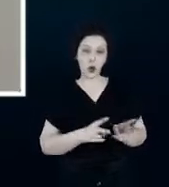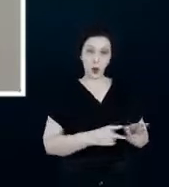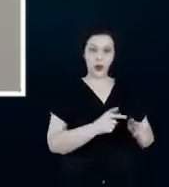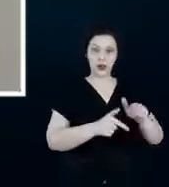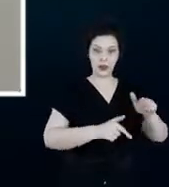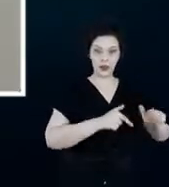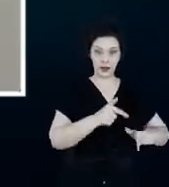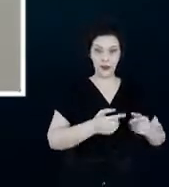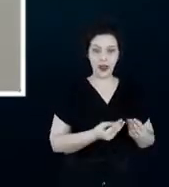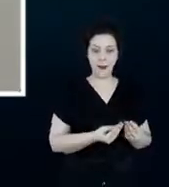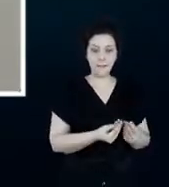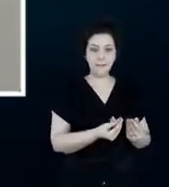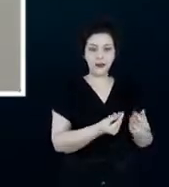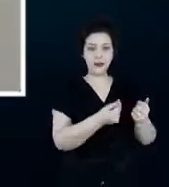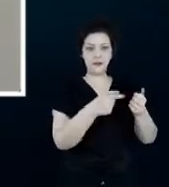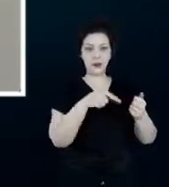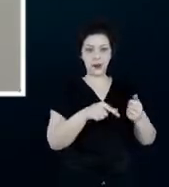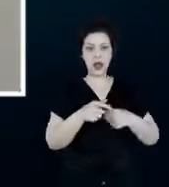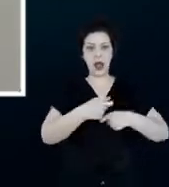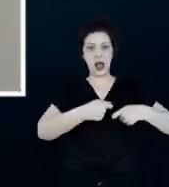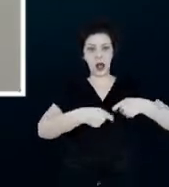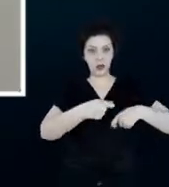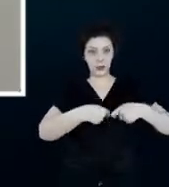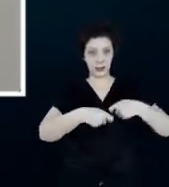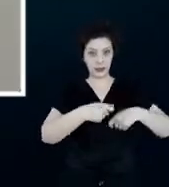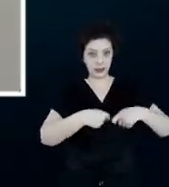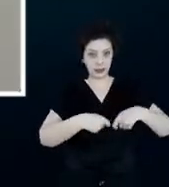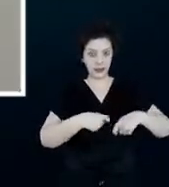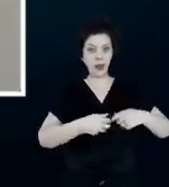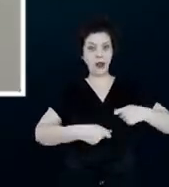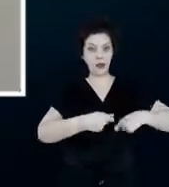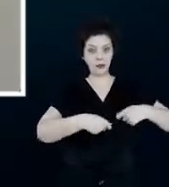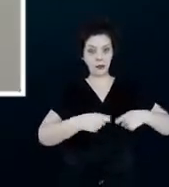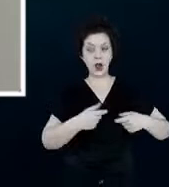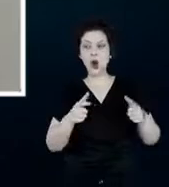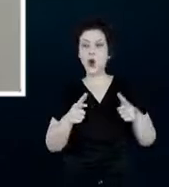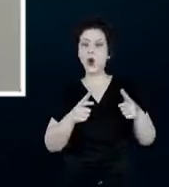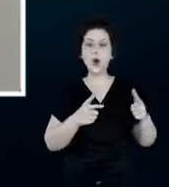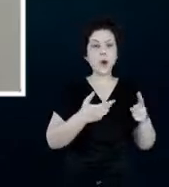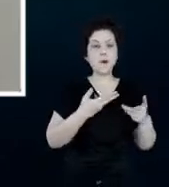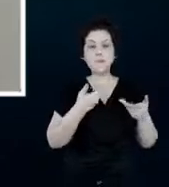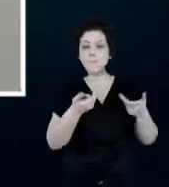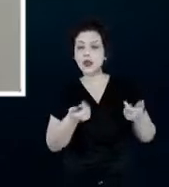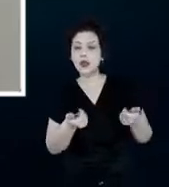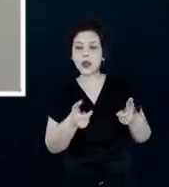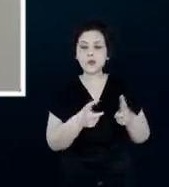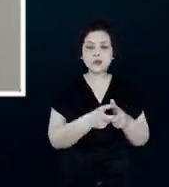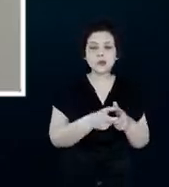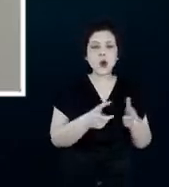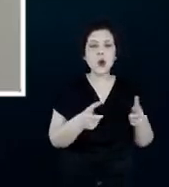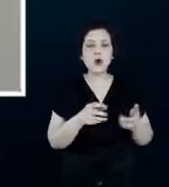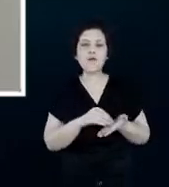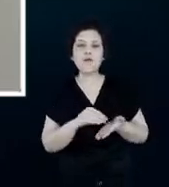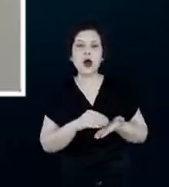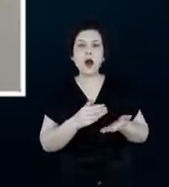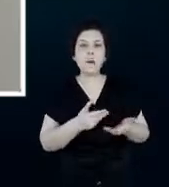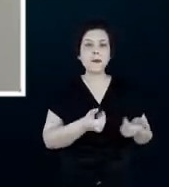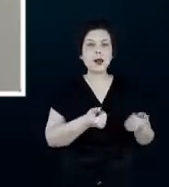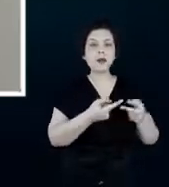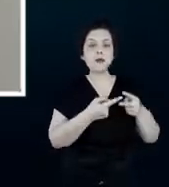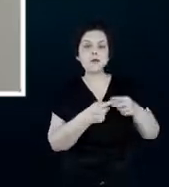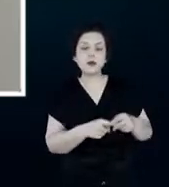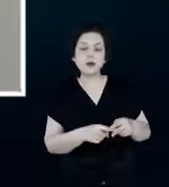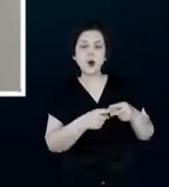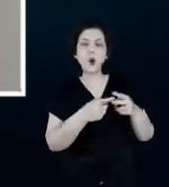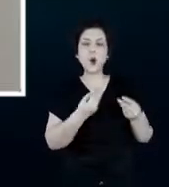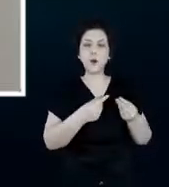no aperfeiçoamento da governança, então vendo onde que a gente pode se estreitando, onde que estão as lacunas. Quando a gente pensa nos recursos, a gente tem